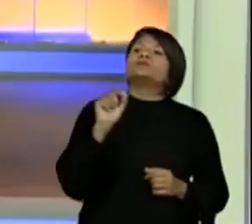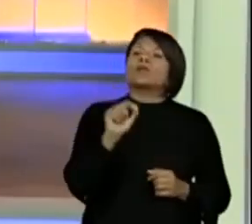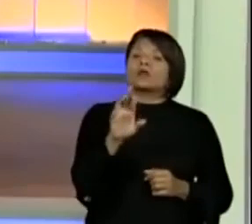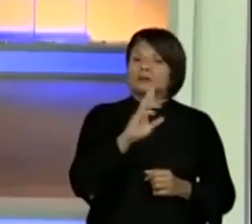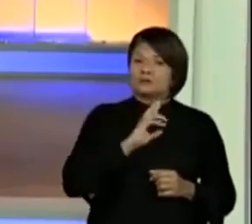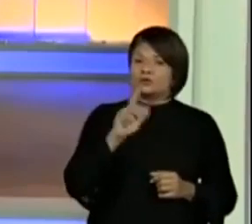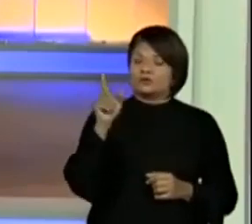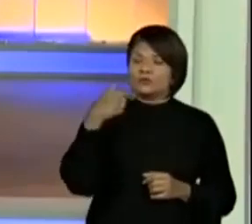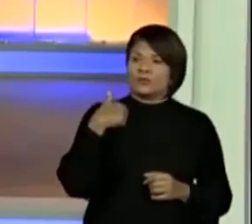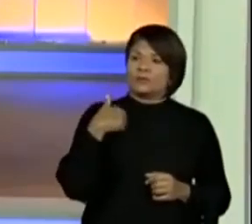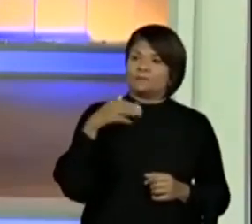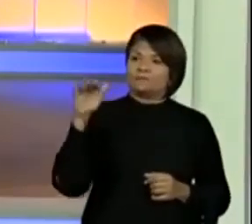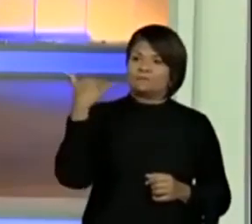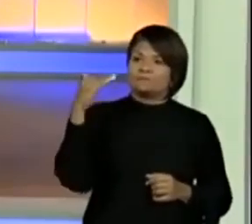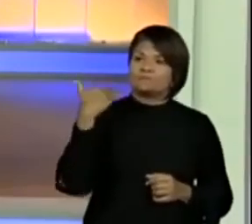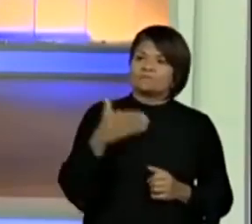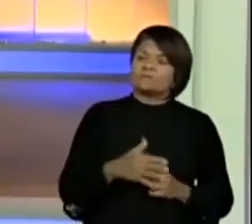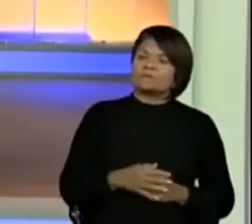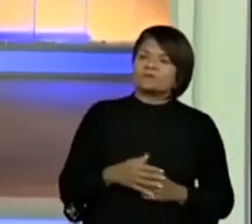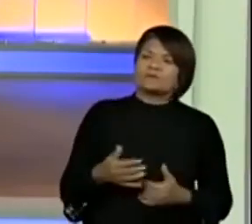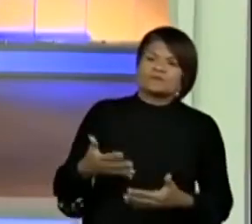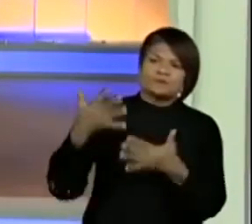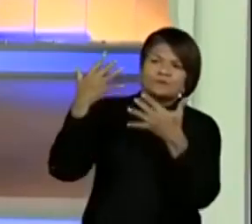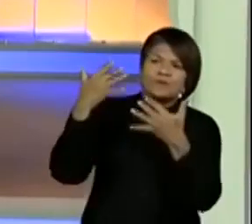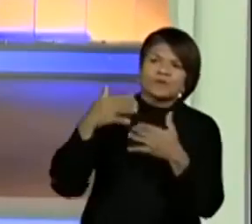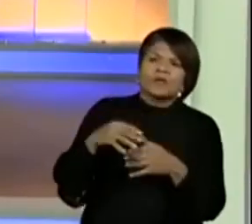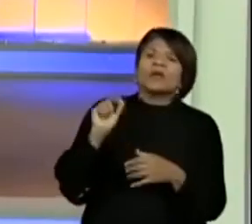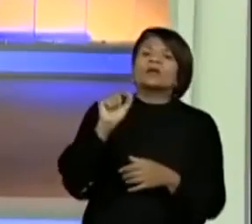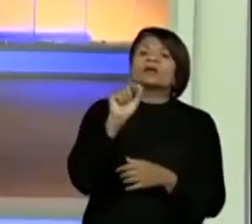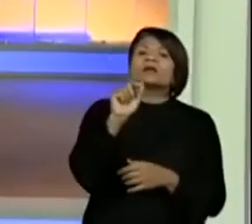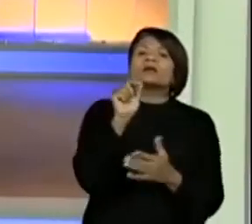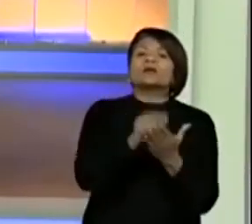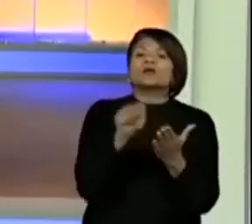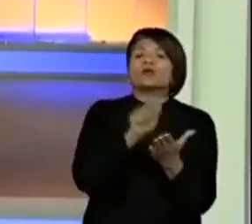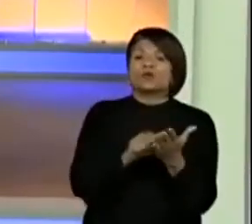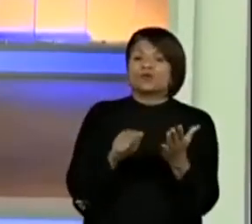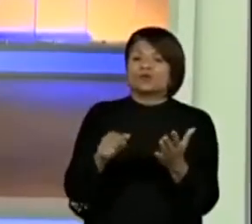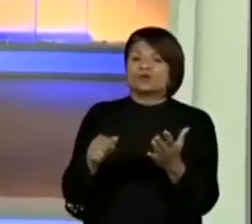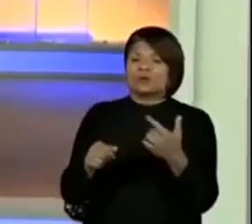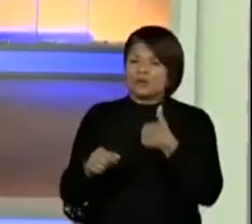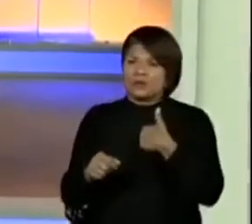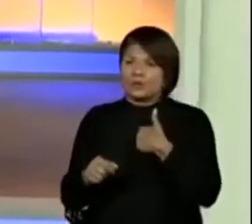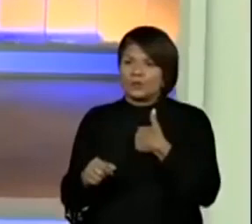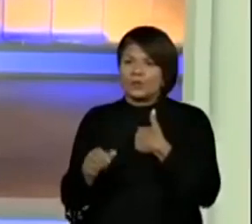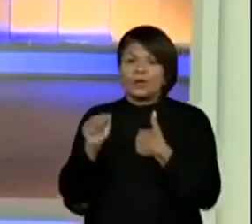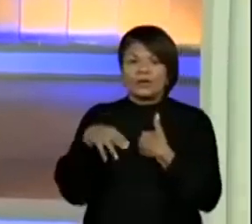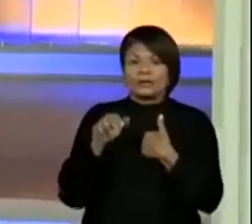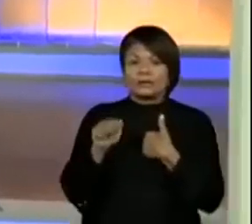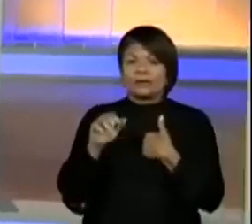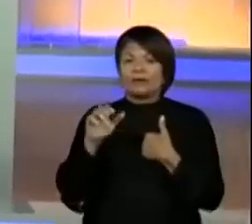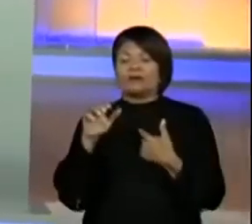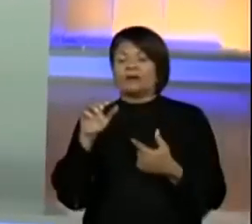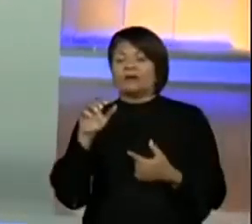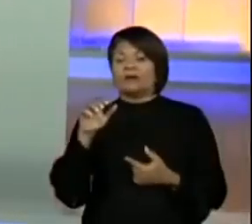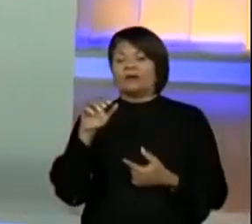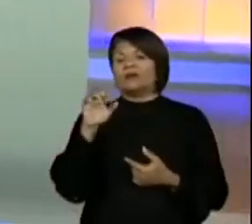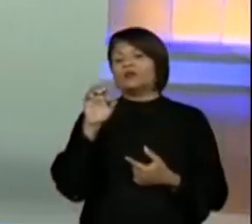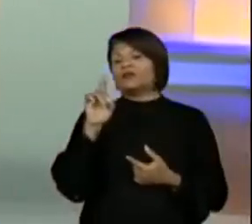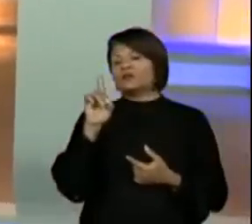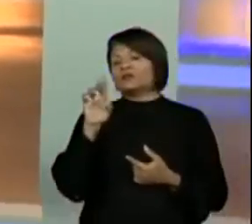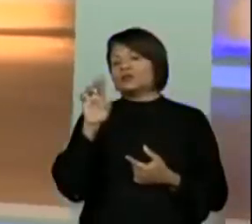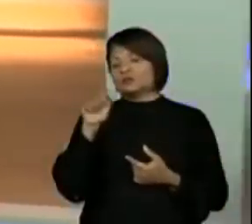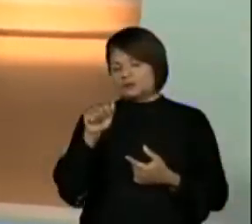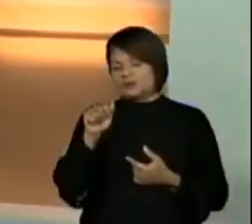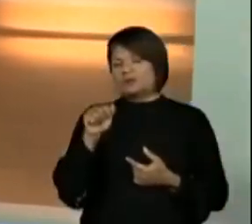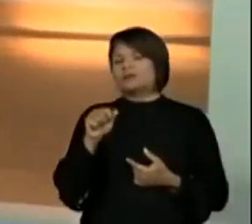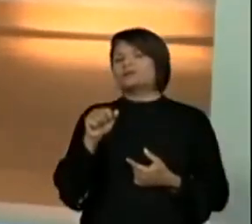anotou? E aí, quem anotou a aula de hoje? Eu, a Ana Clara, a Maria Eduarda, o Miguel,